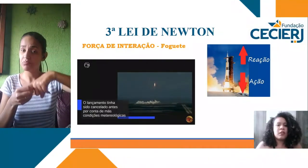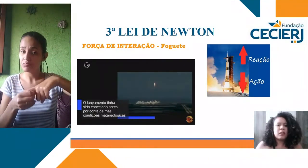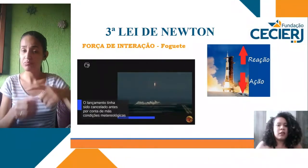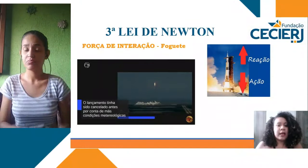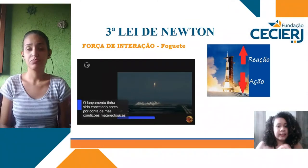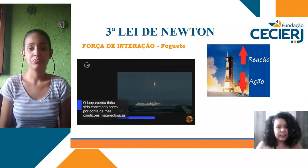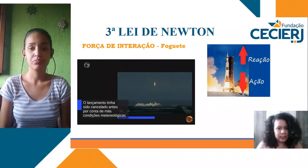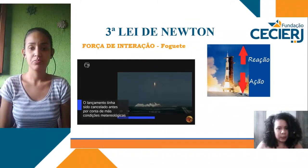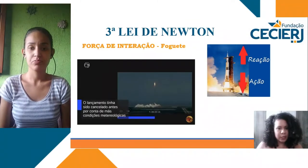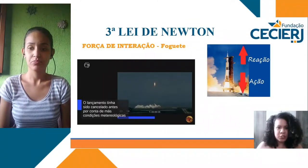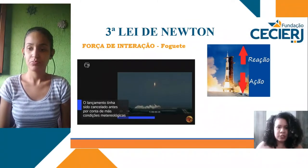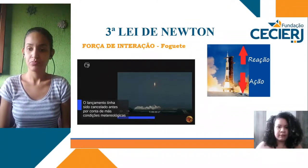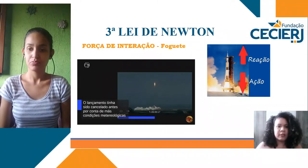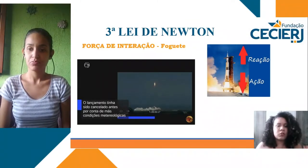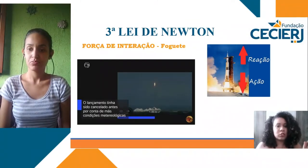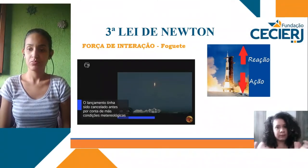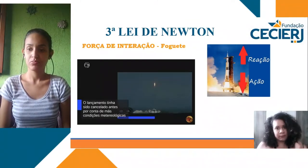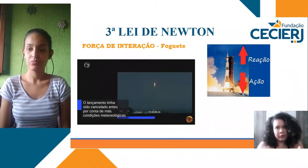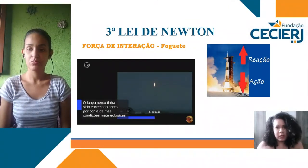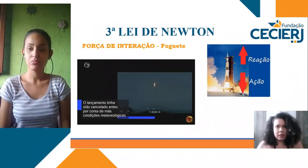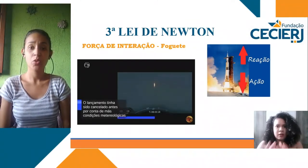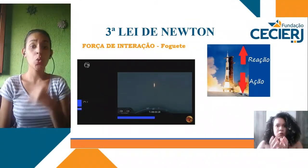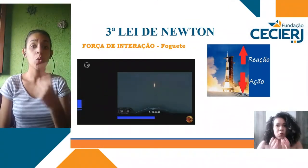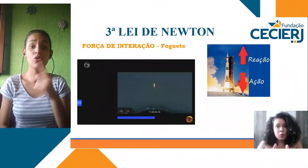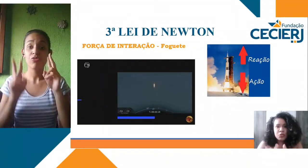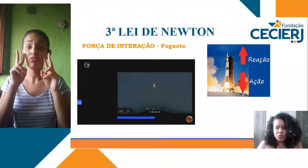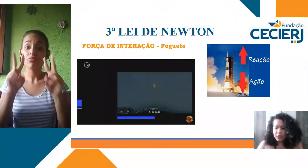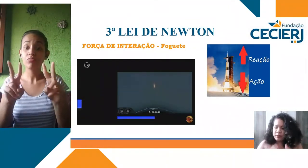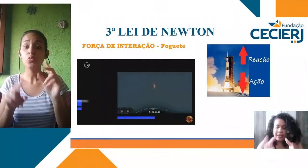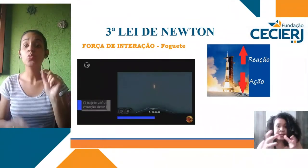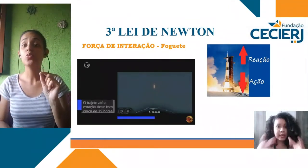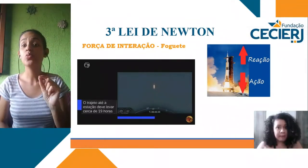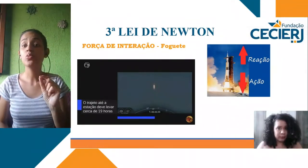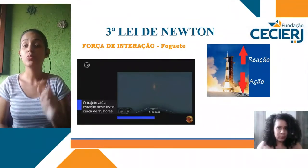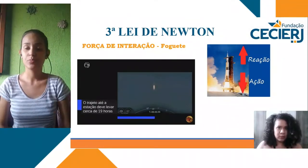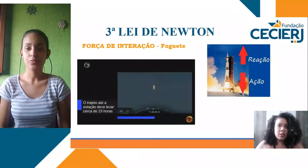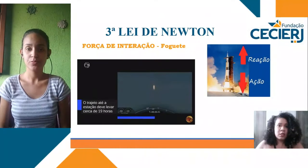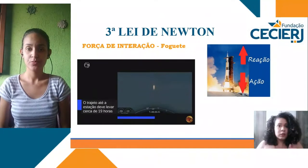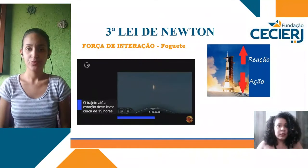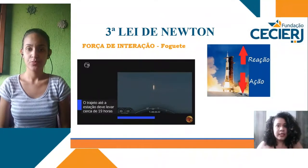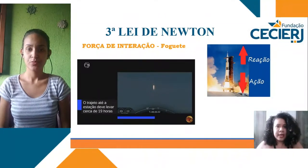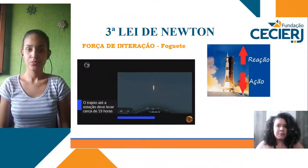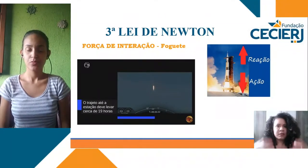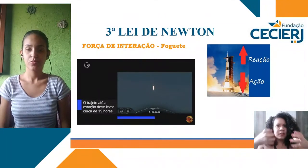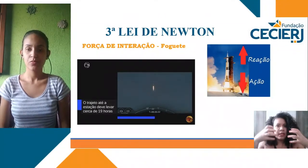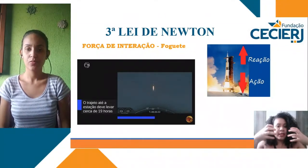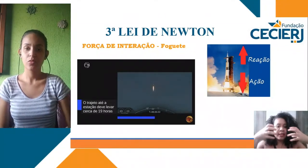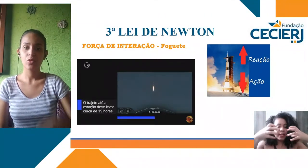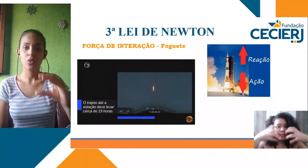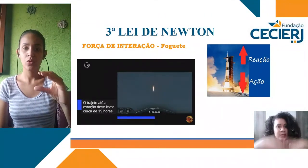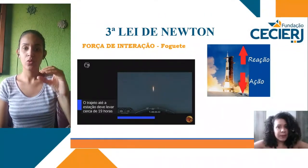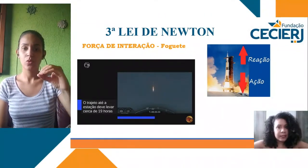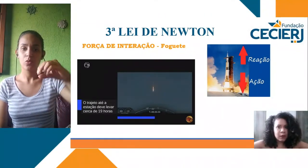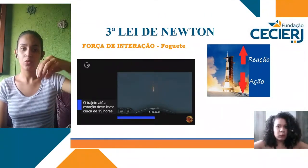Marte. Aqui nesse exemplo que a gente está vendo o quê? O combustível ele é queimado e quando ele queima,